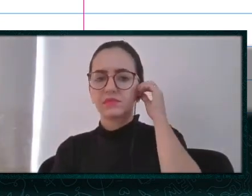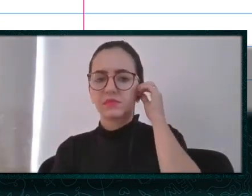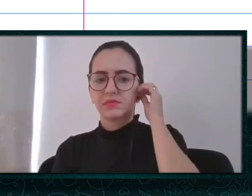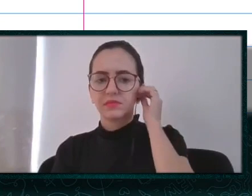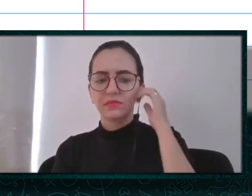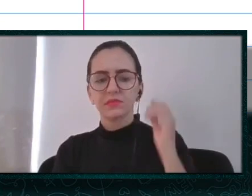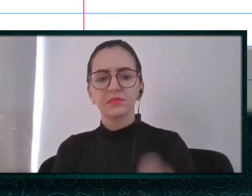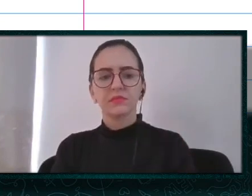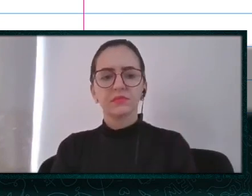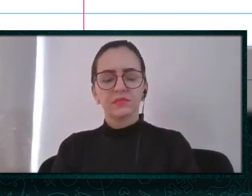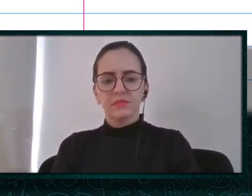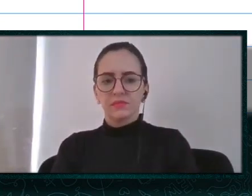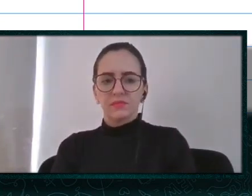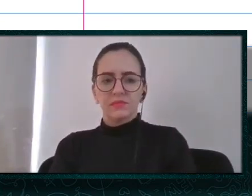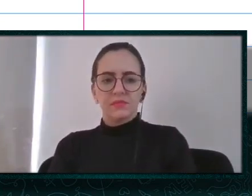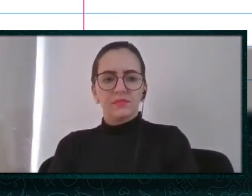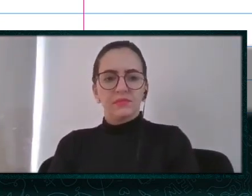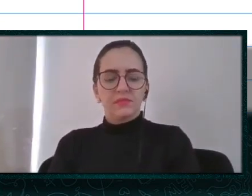consegue resolver tudo.